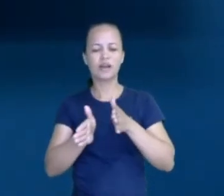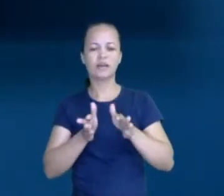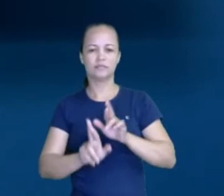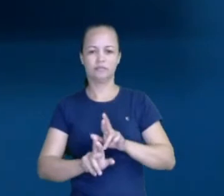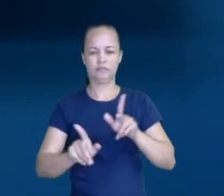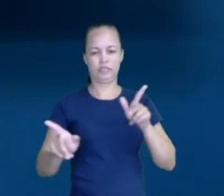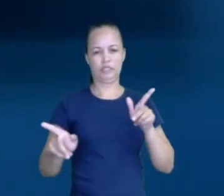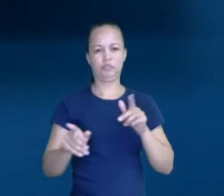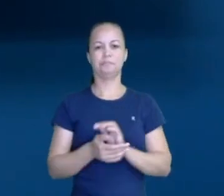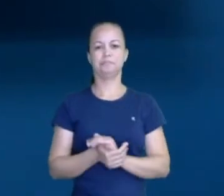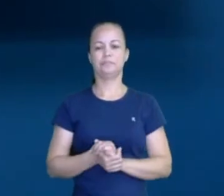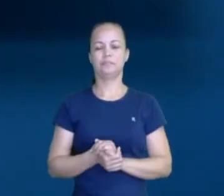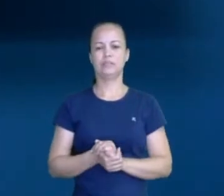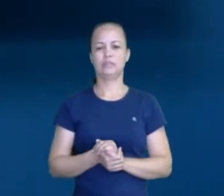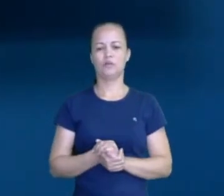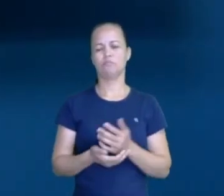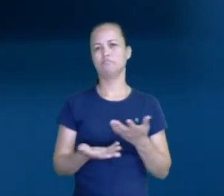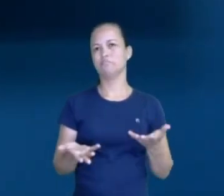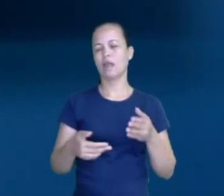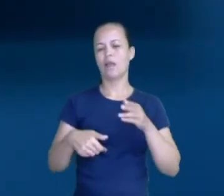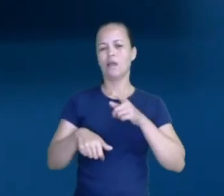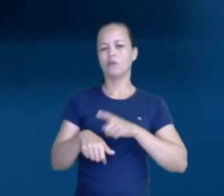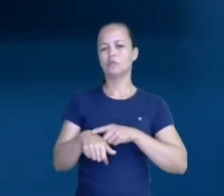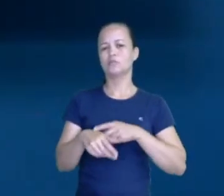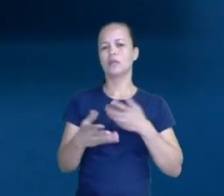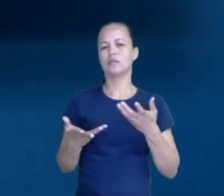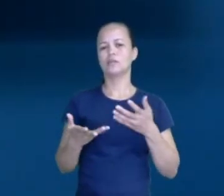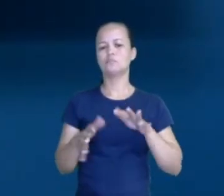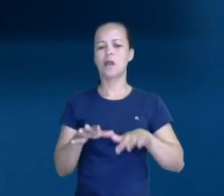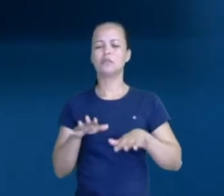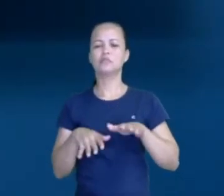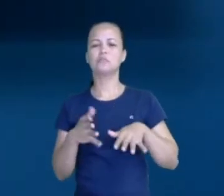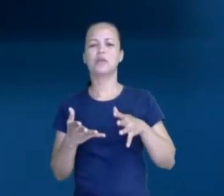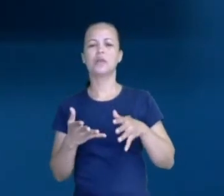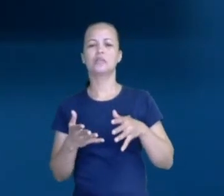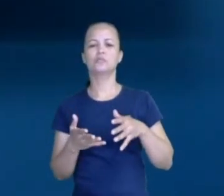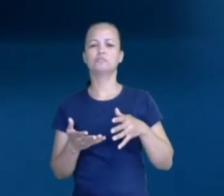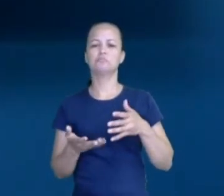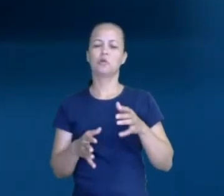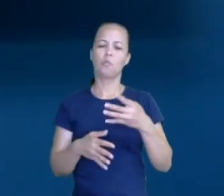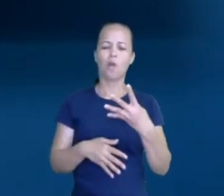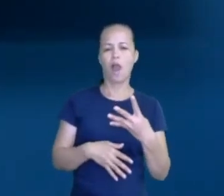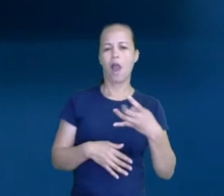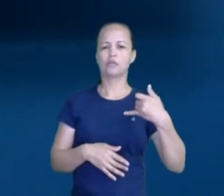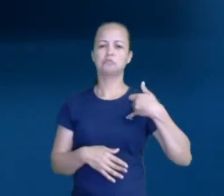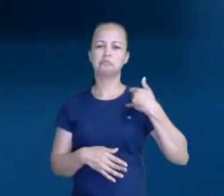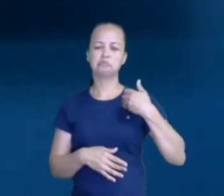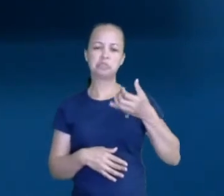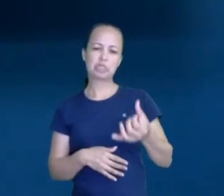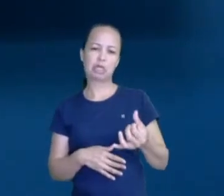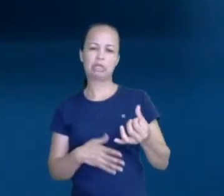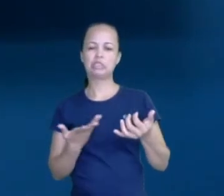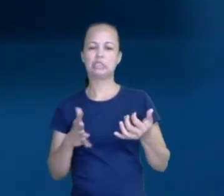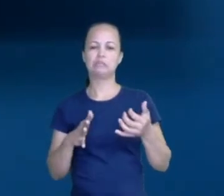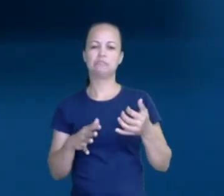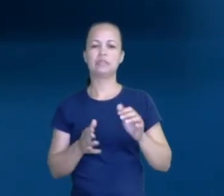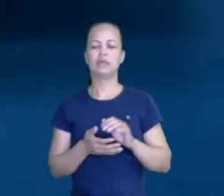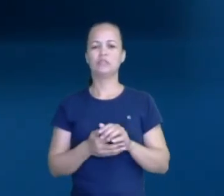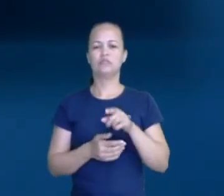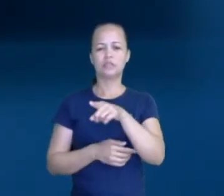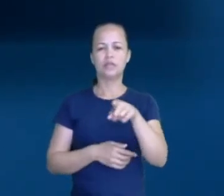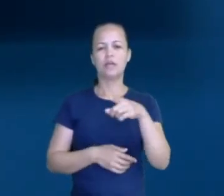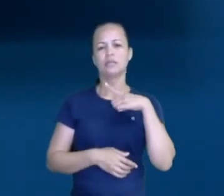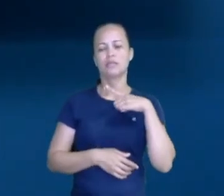sua casa e tem por volta de 4 até acho que no máximo 6 anos de idade. Se você tem um irmão mais